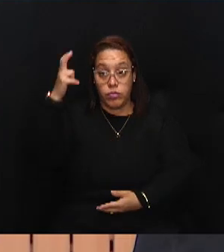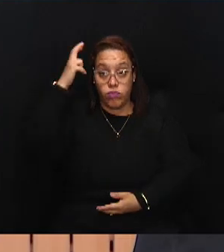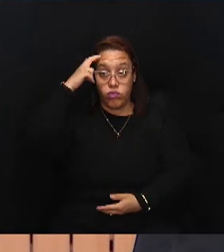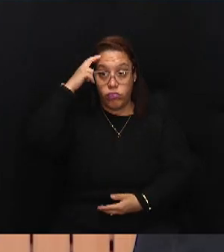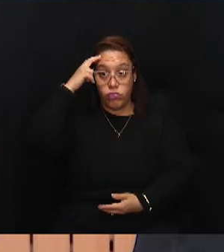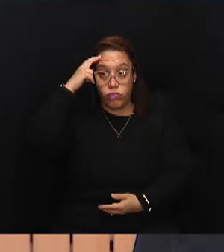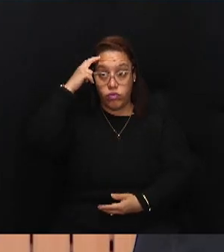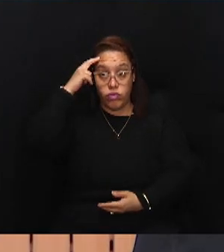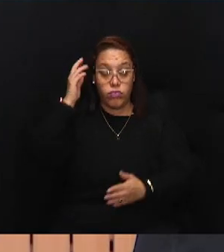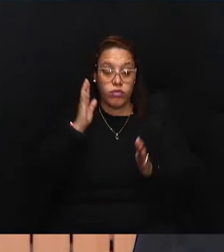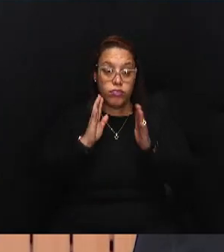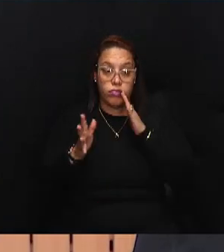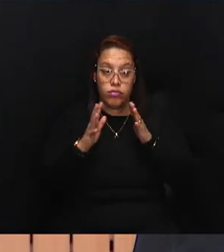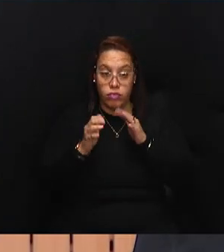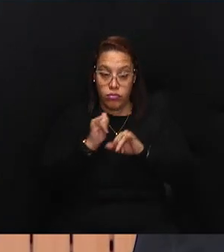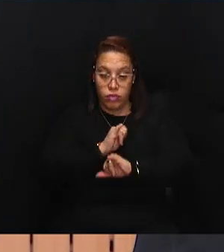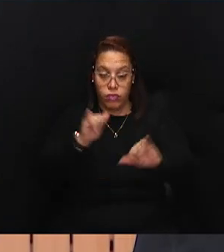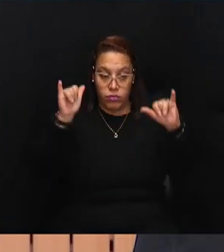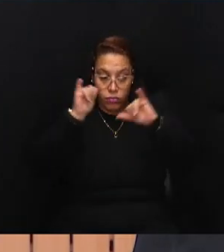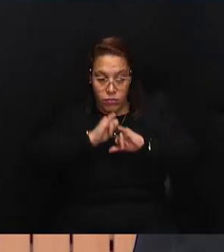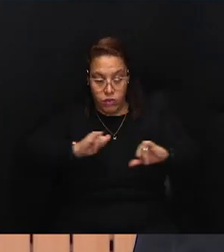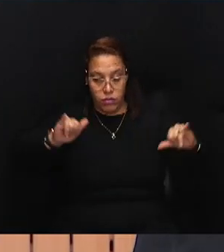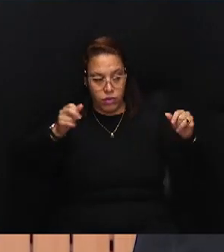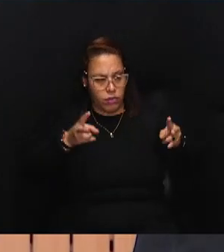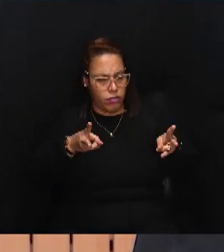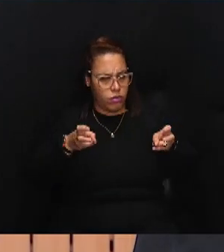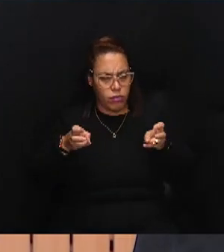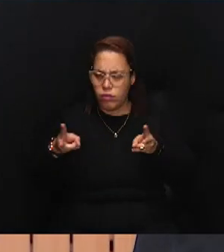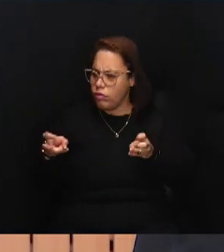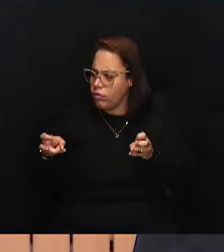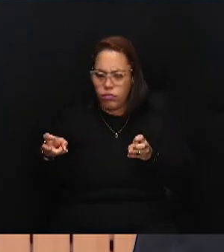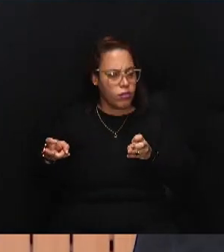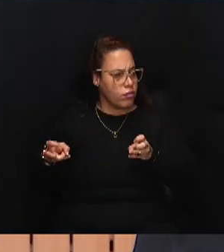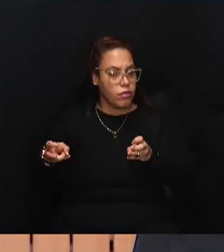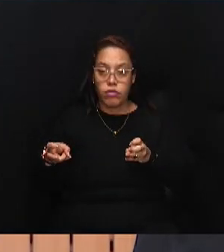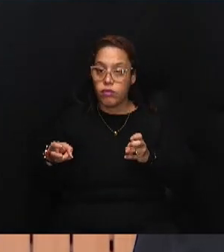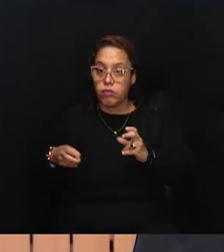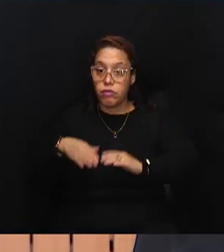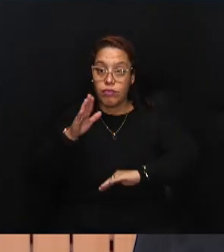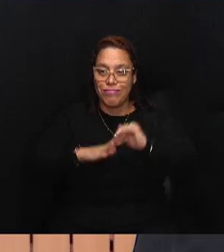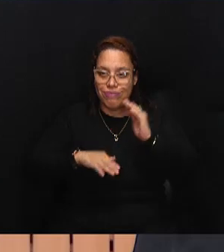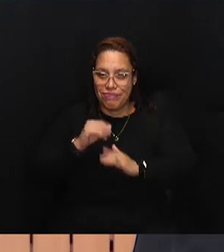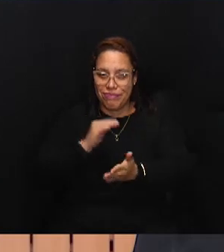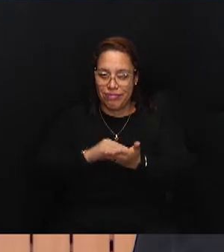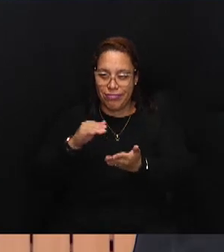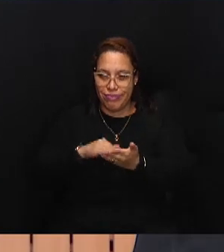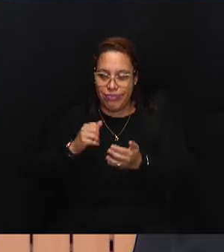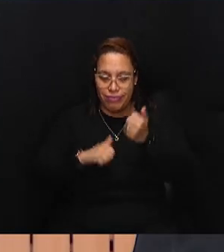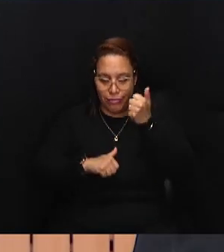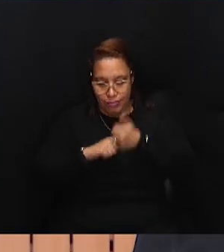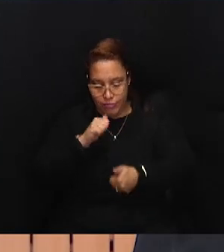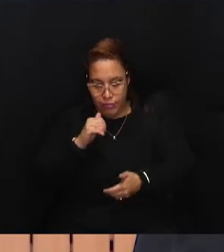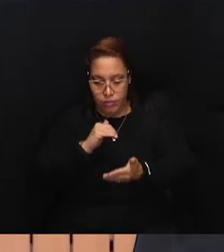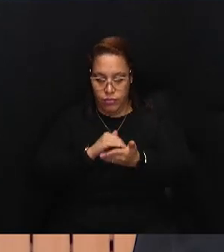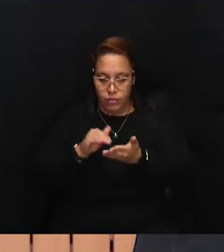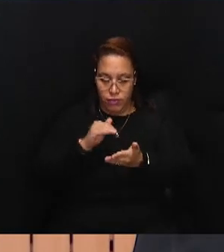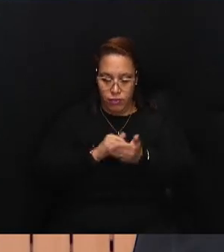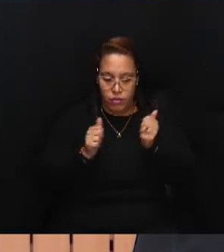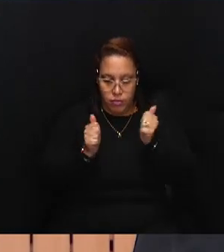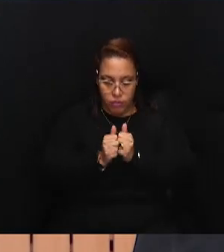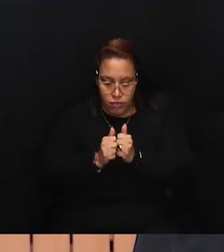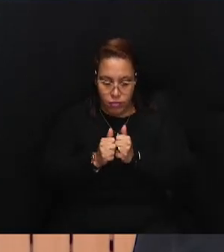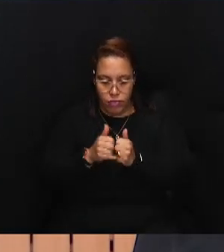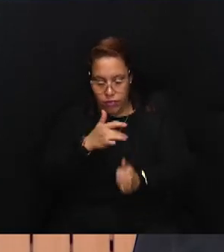E durante essa campanha a gente tem observado muito isso. Nós fizemos aí ações junto com a Secretaria de Esporte, junto com a Secretaria de